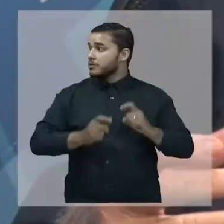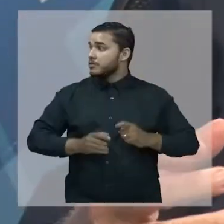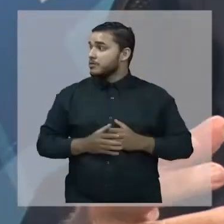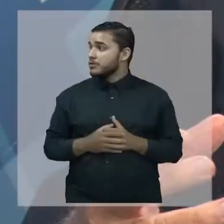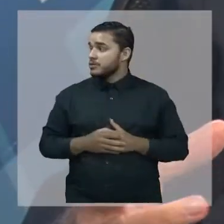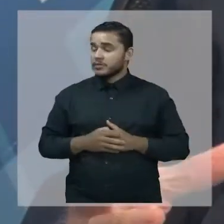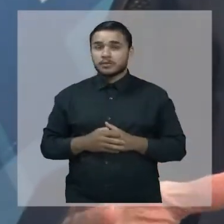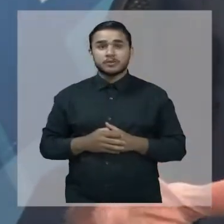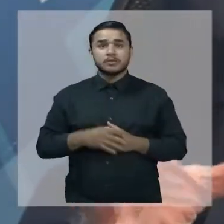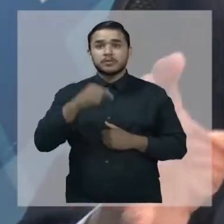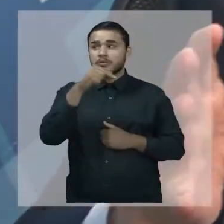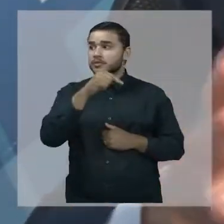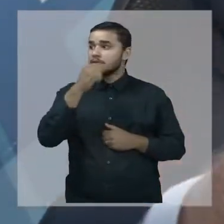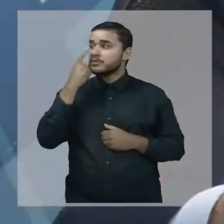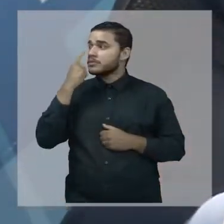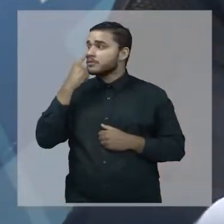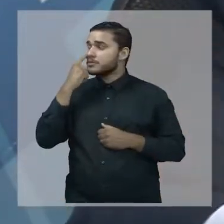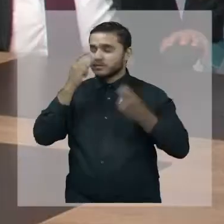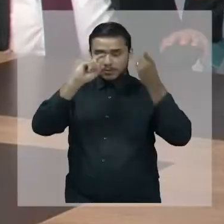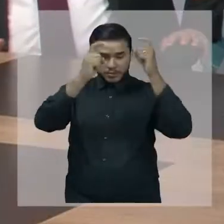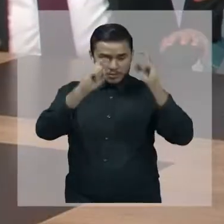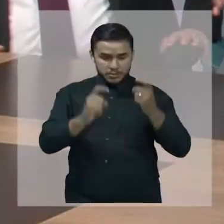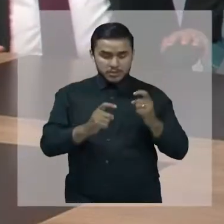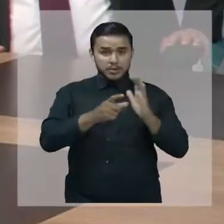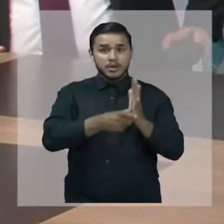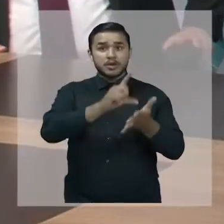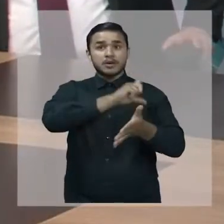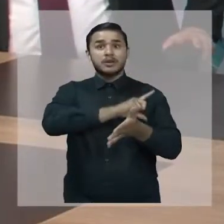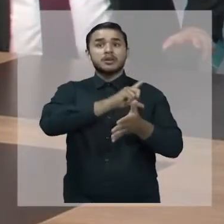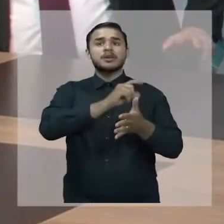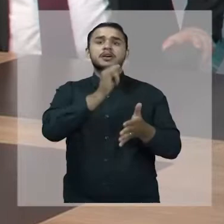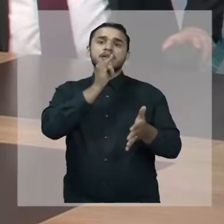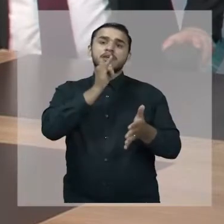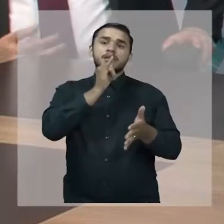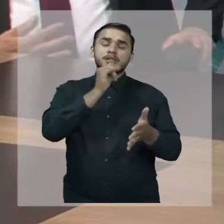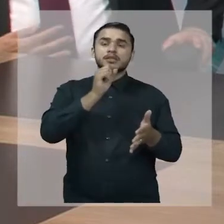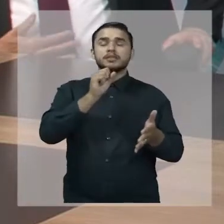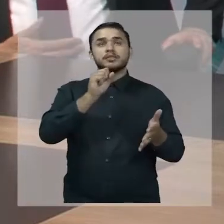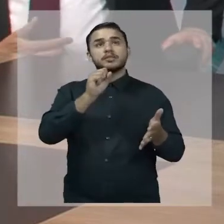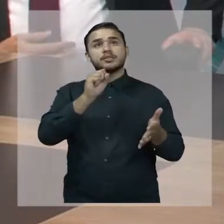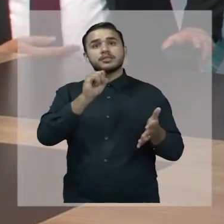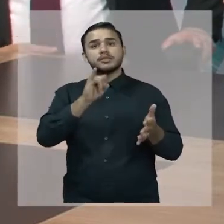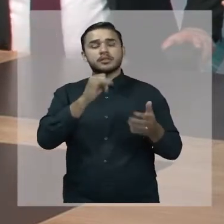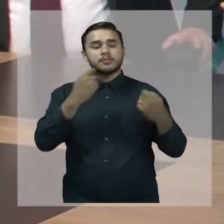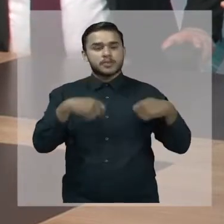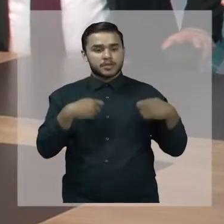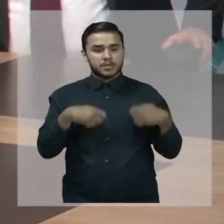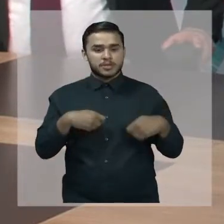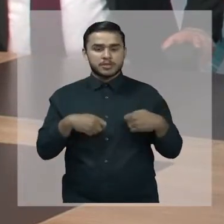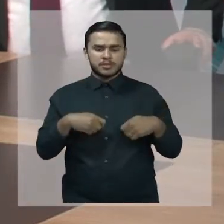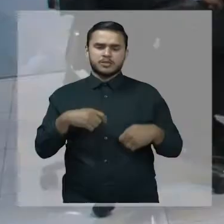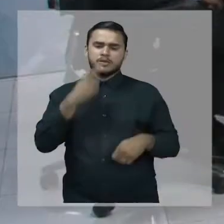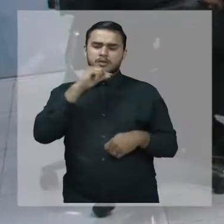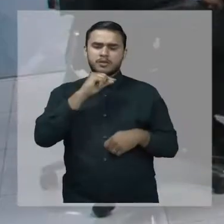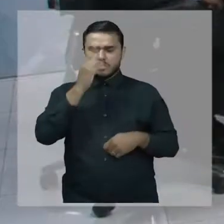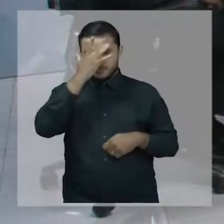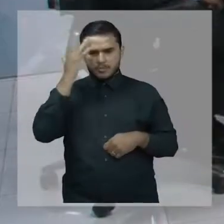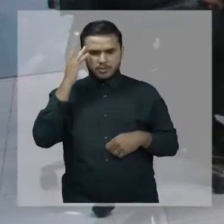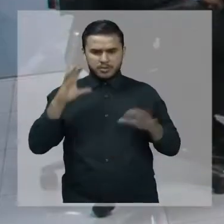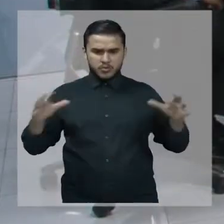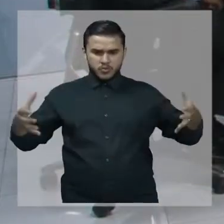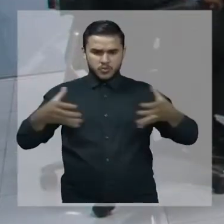Maior. Pois bem, e a composição da Constituinte? Discutiu-se anteriormente se deveria ser uma composição